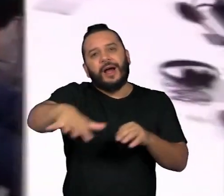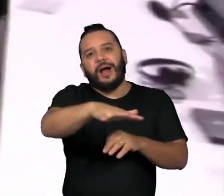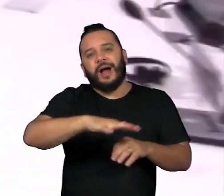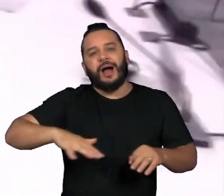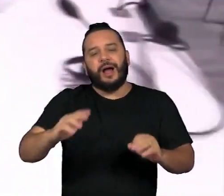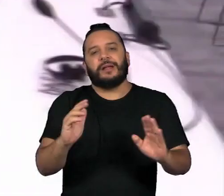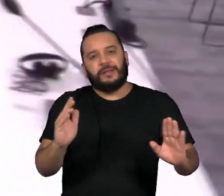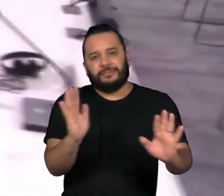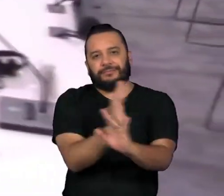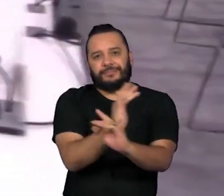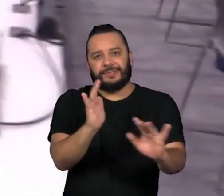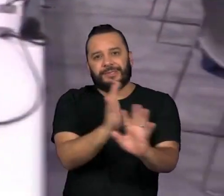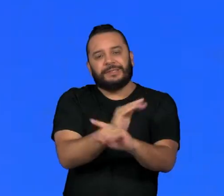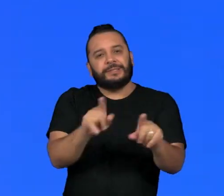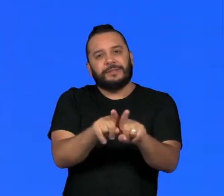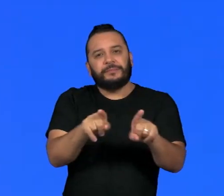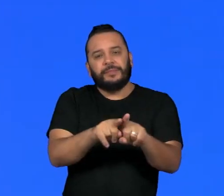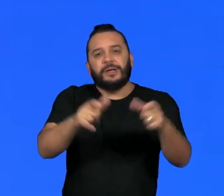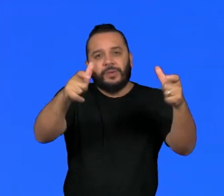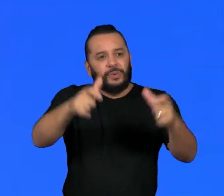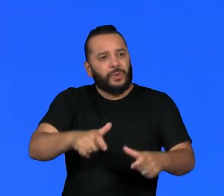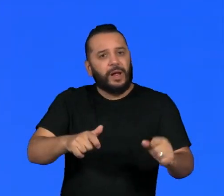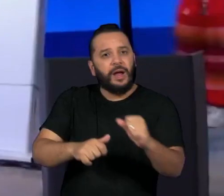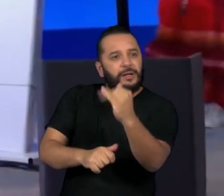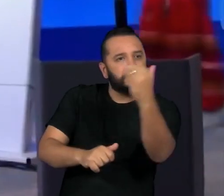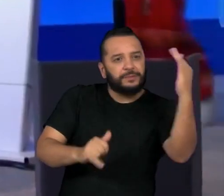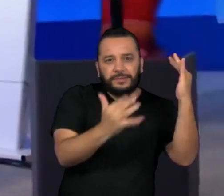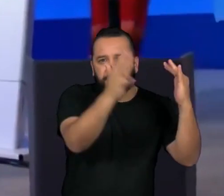Now please welcome to the stage Chai Surui.